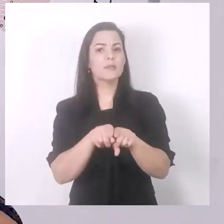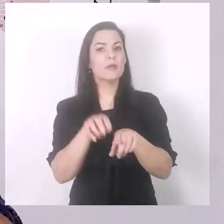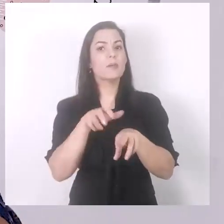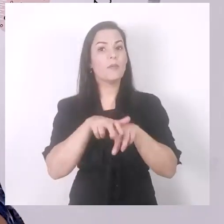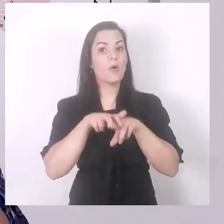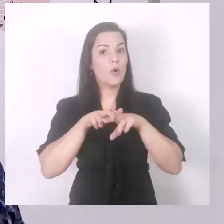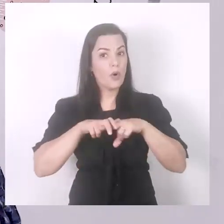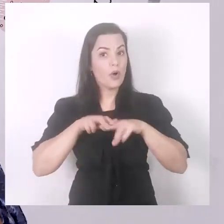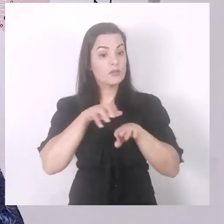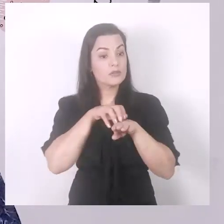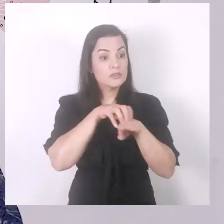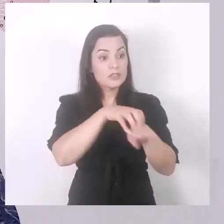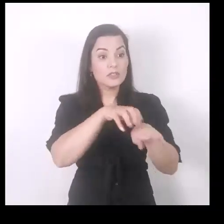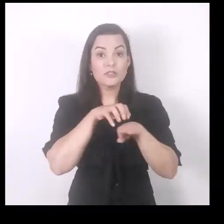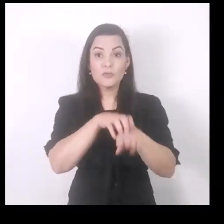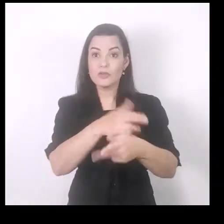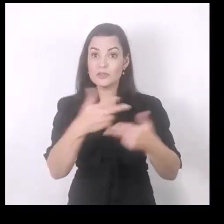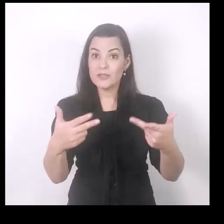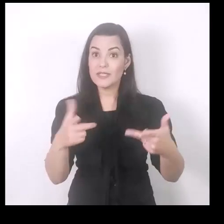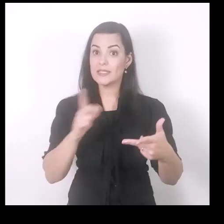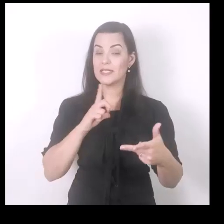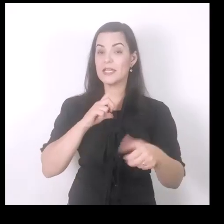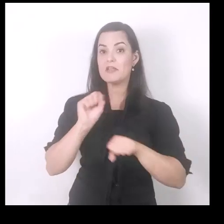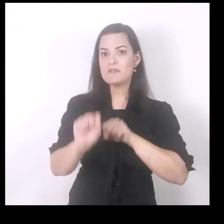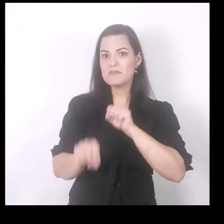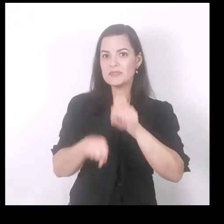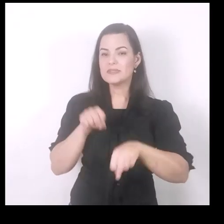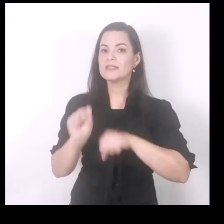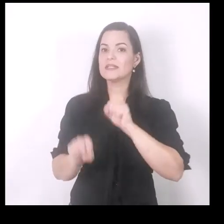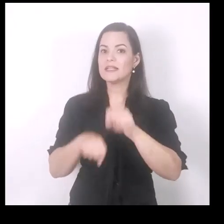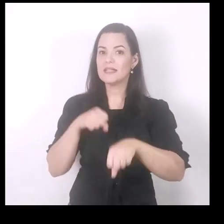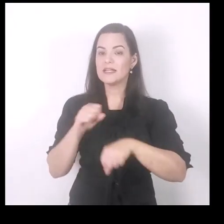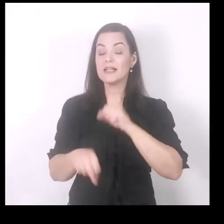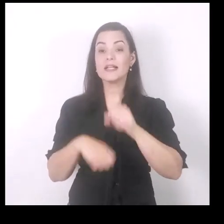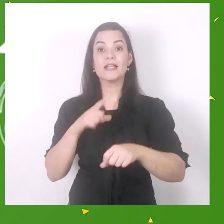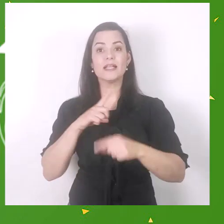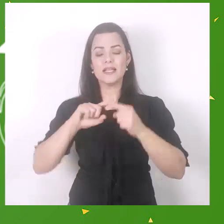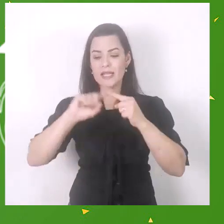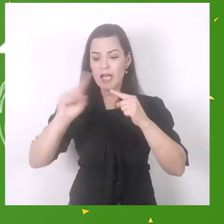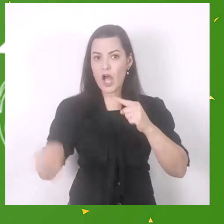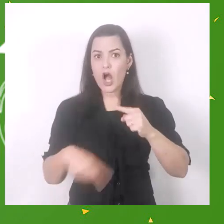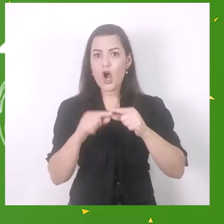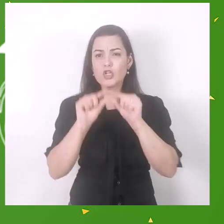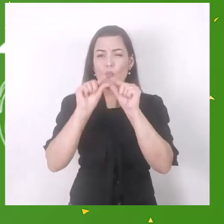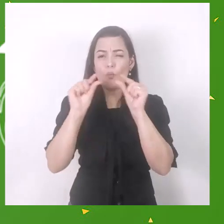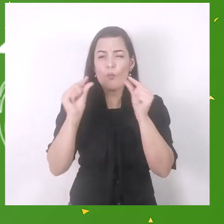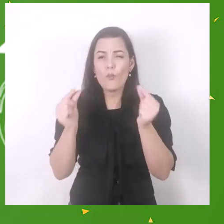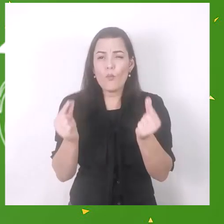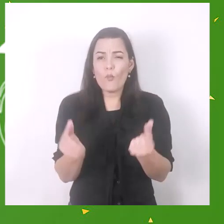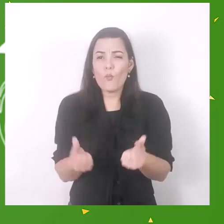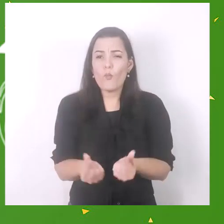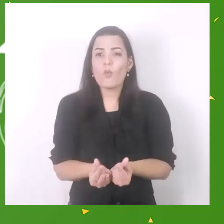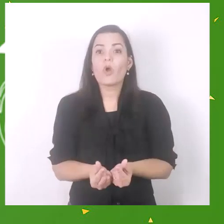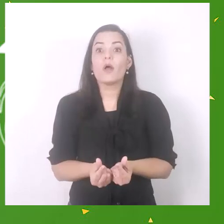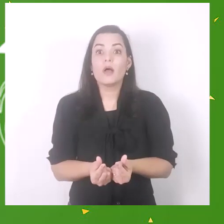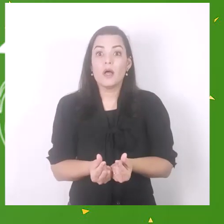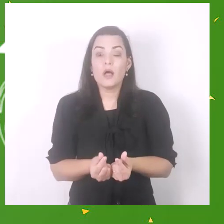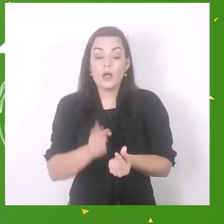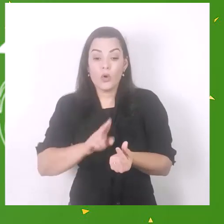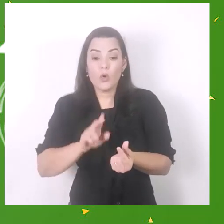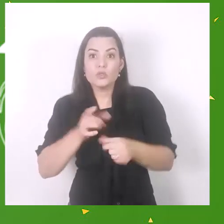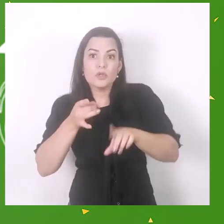transportes. Existem algumas bicicletas, turminha, com uma roda tão fininha, feita de alumínio, que